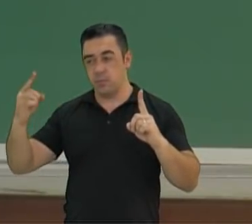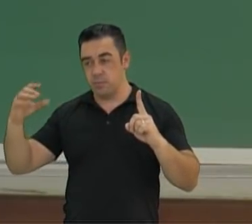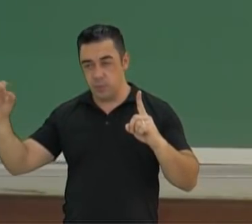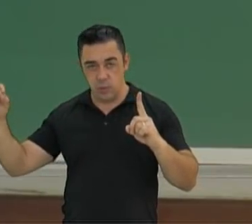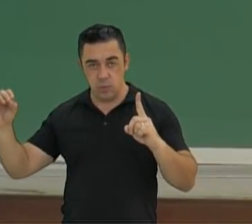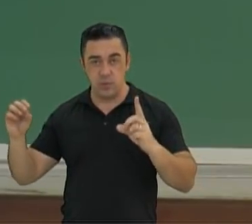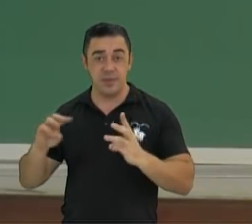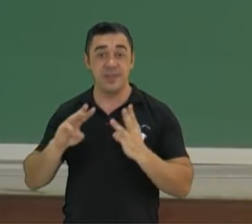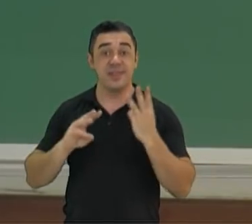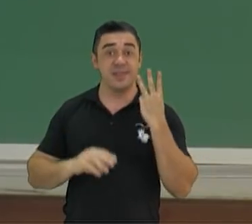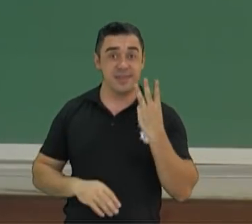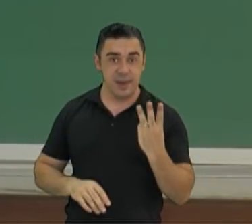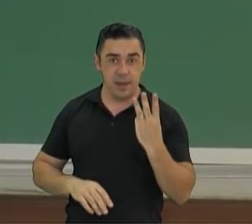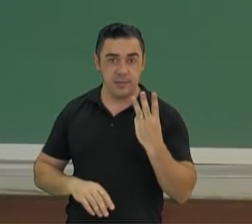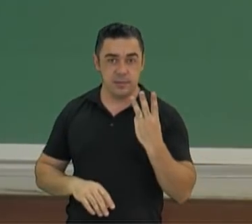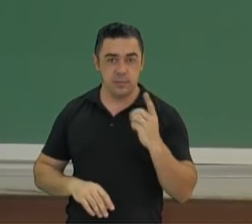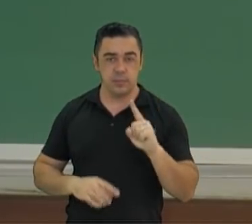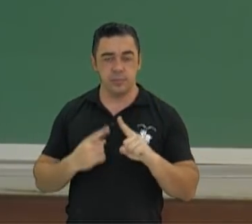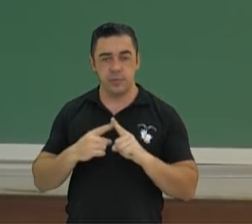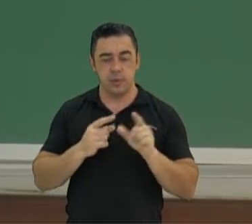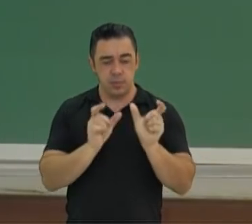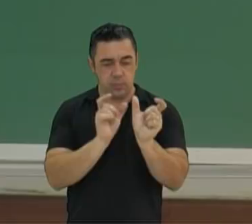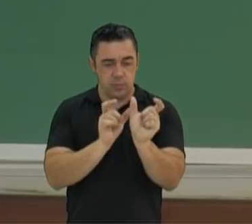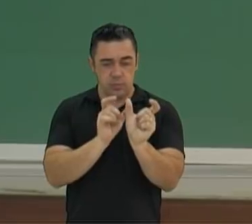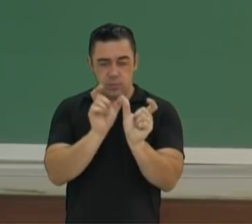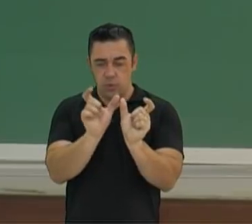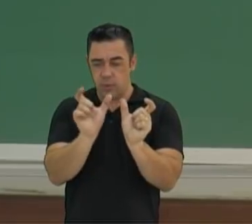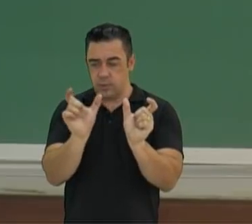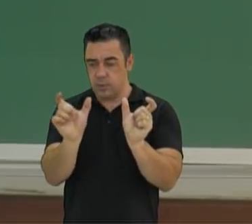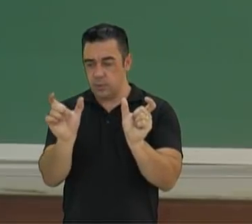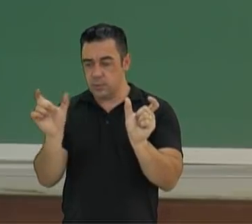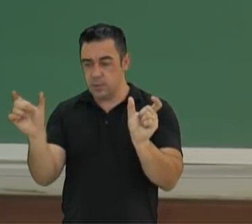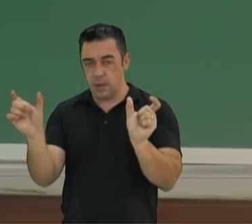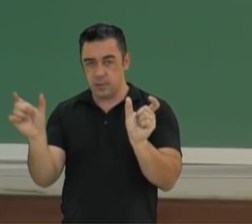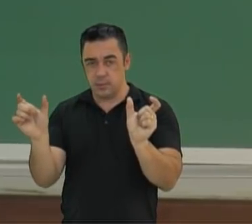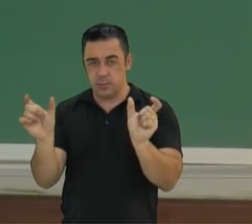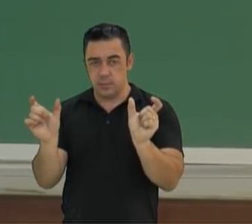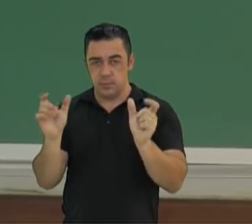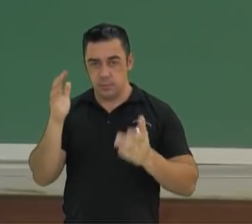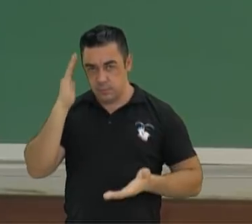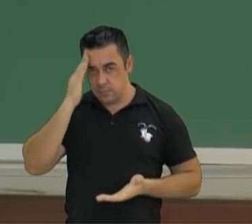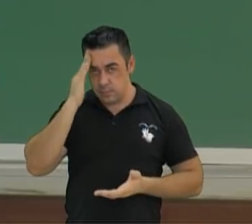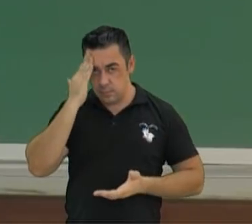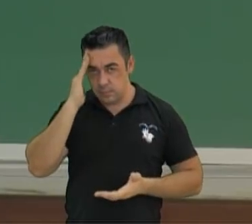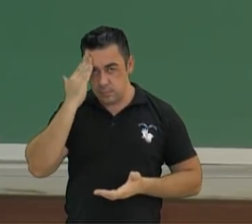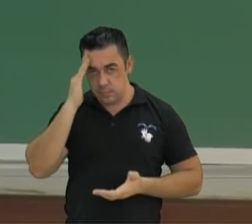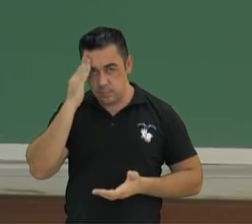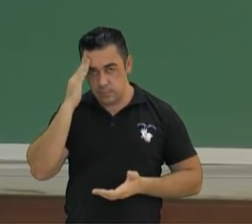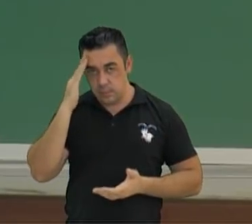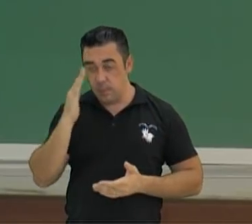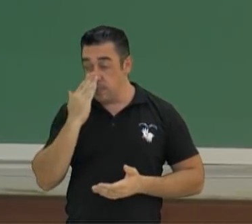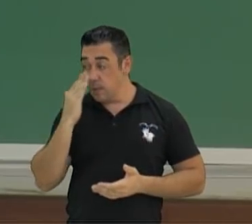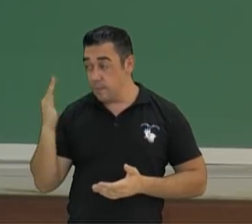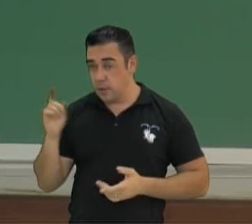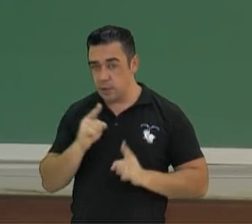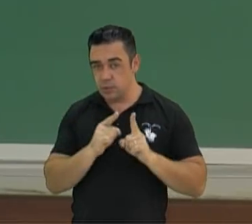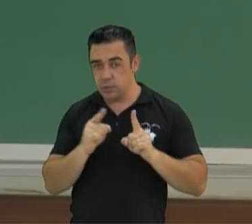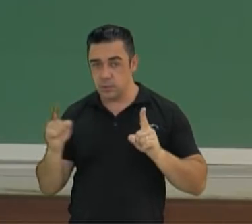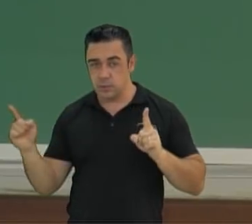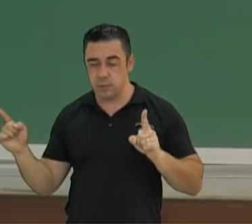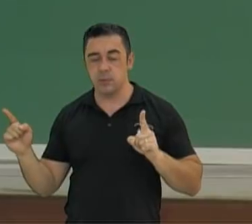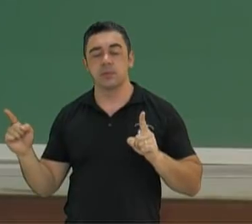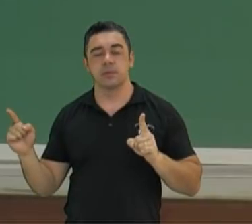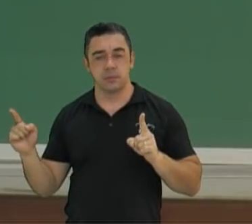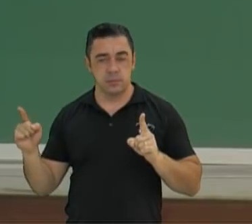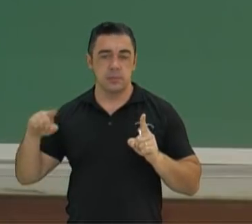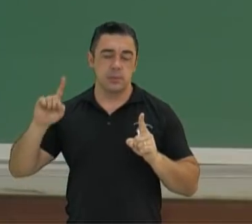1000, 3 vezes. Por que 3 vezes? Porque você andou 3 unidades de medida. Quando anda para frente na tabela,